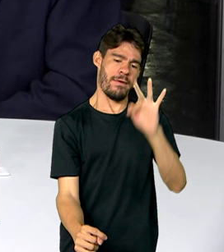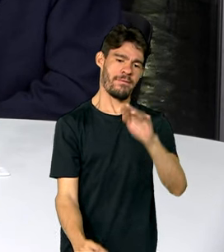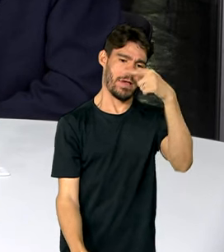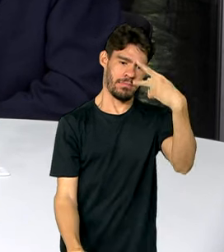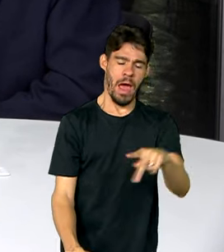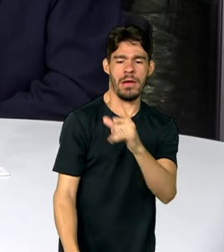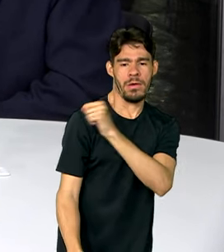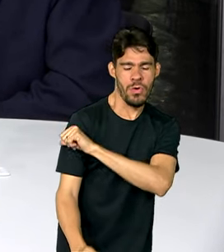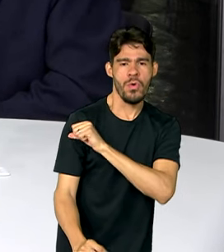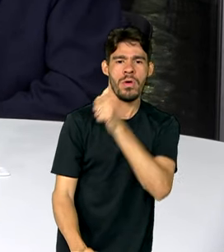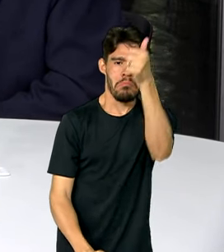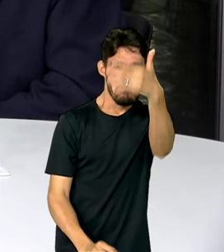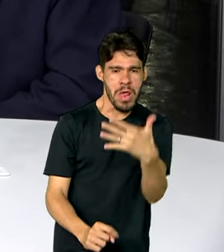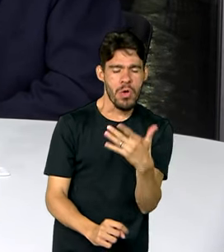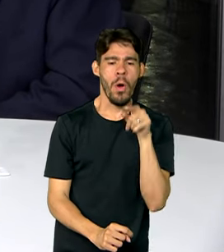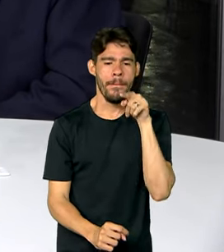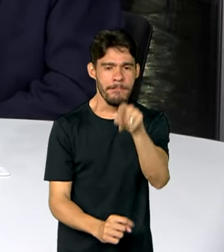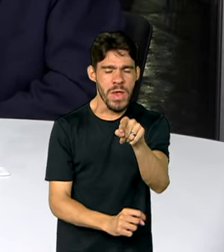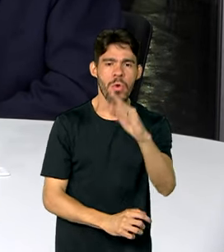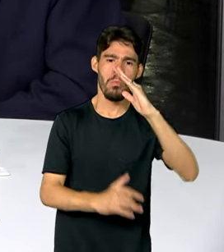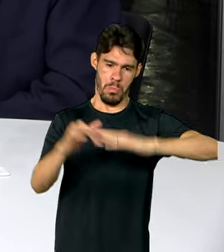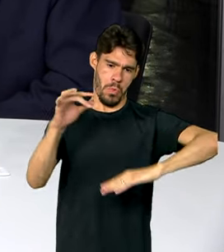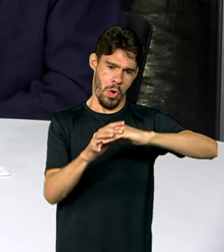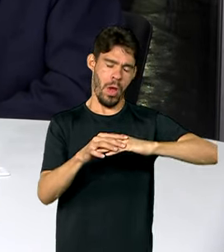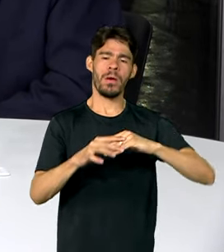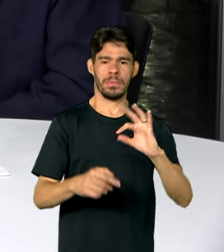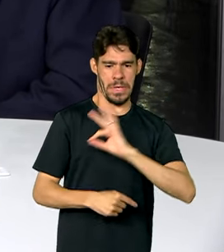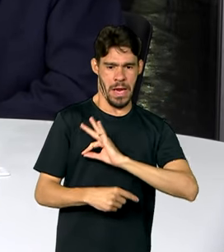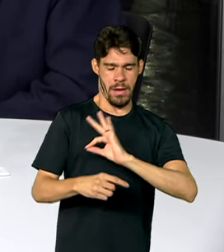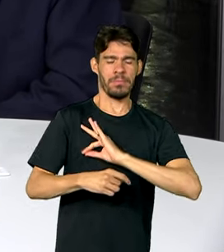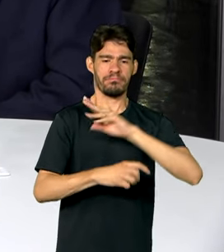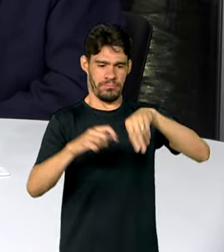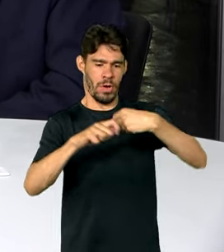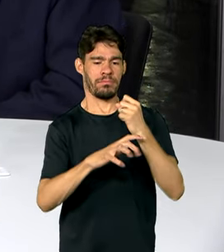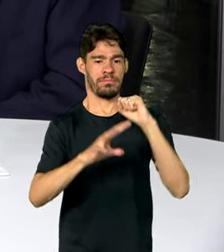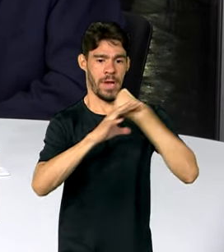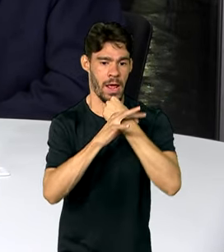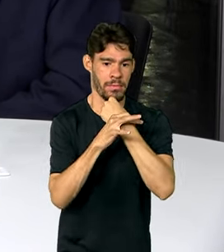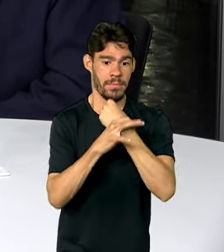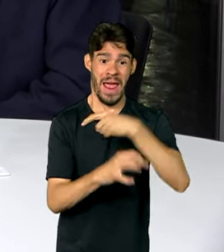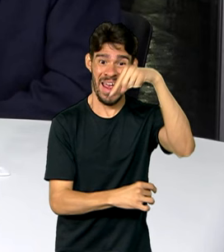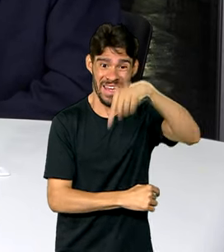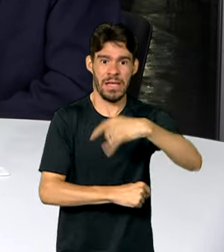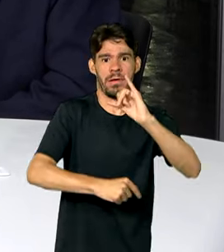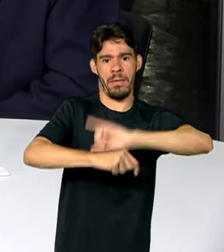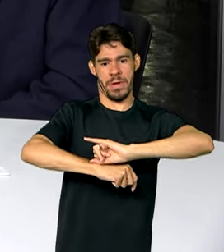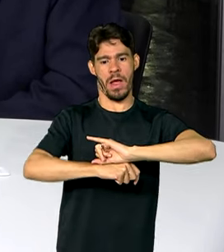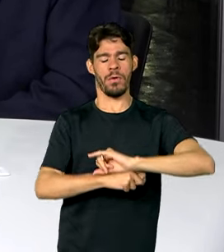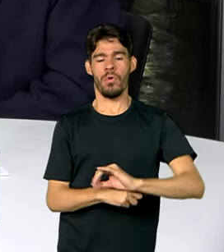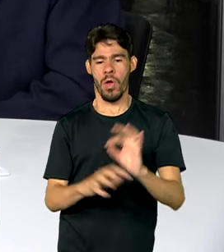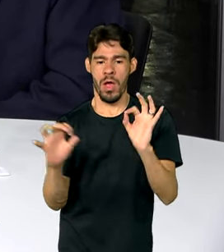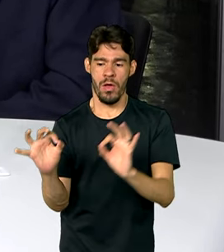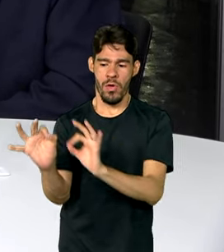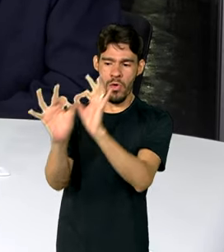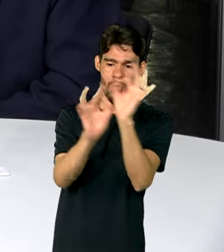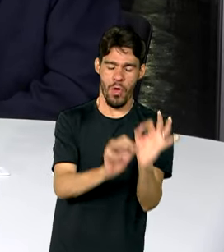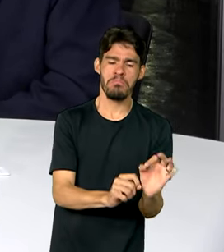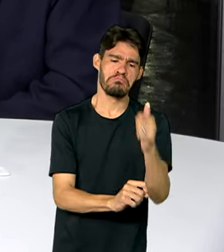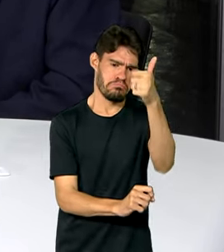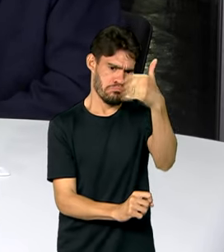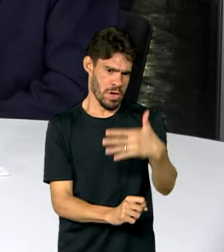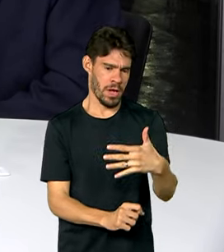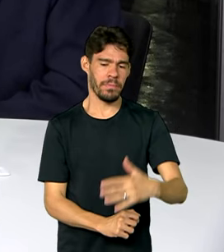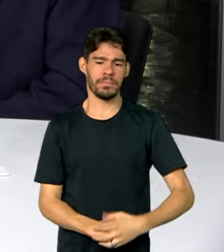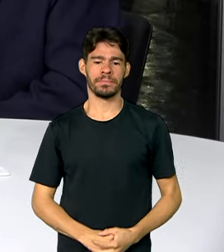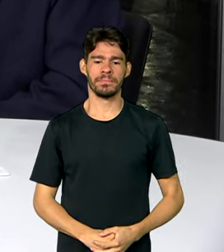que cerca de 1.000 agentes da força vão estar envolvidos na segurança só aqui na capital. Vamos acompanhar um pouco mais do que ele